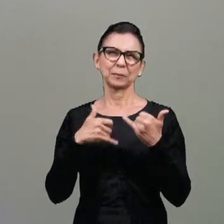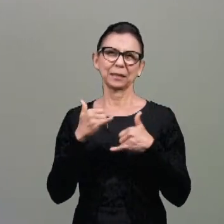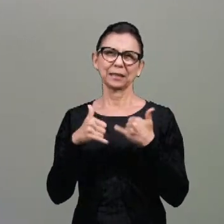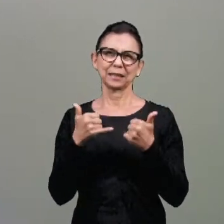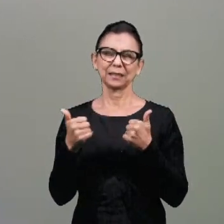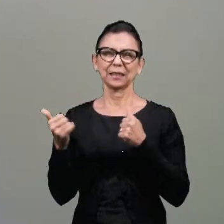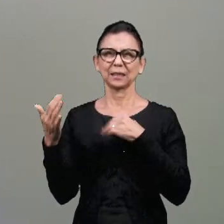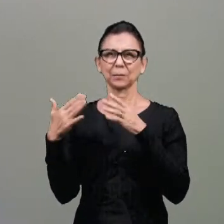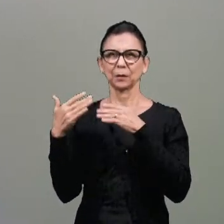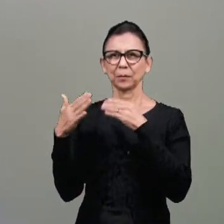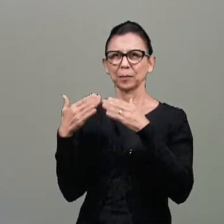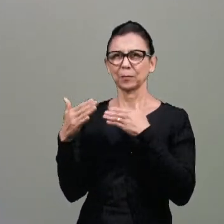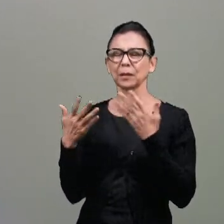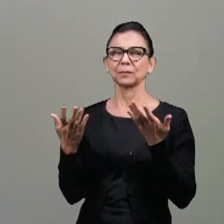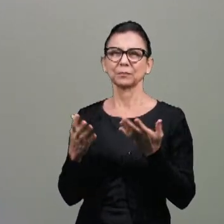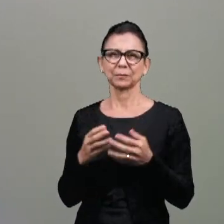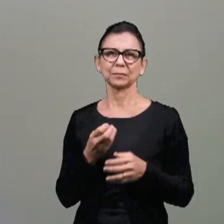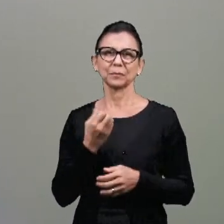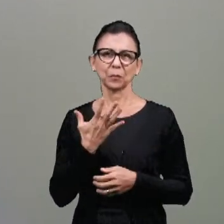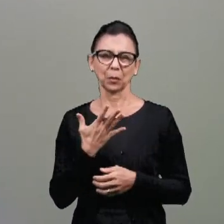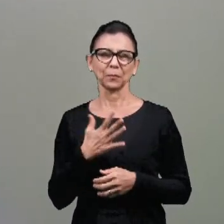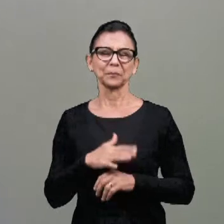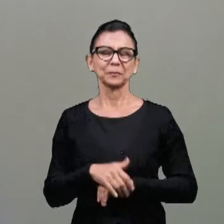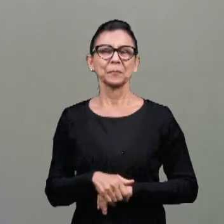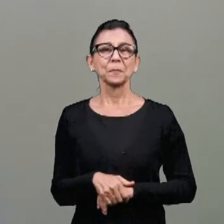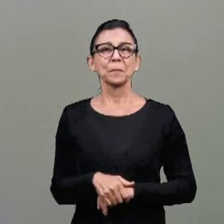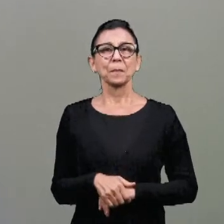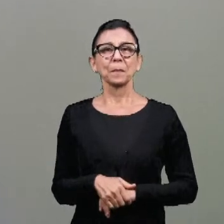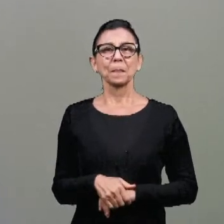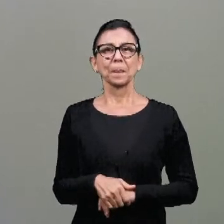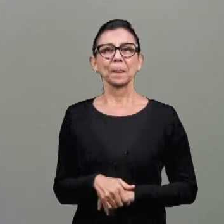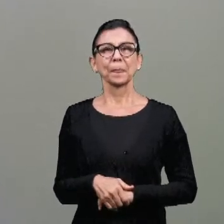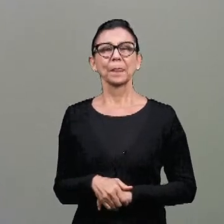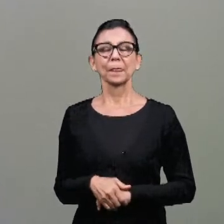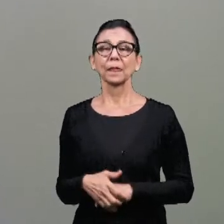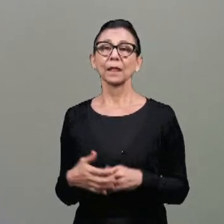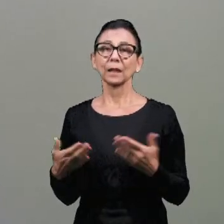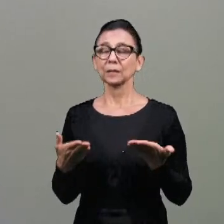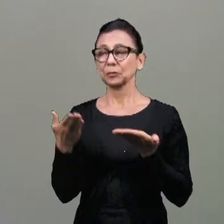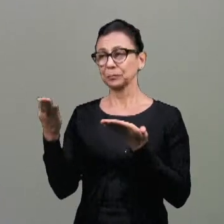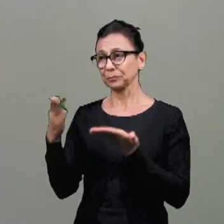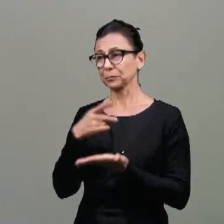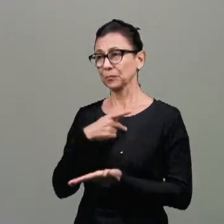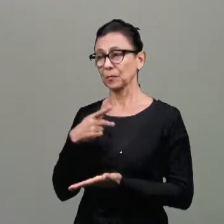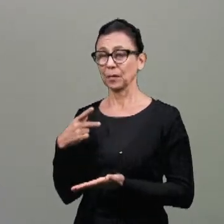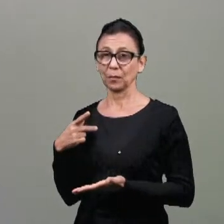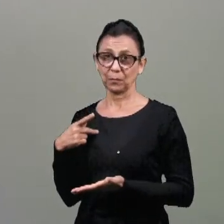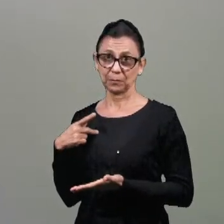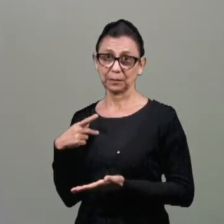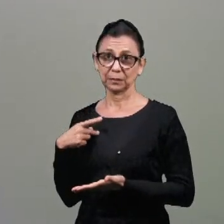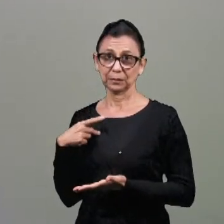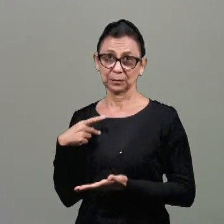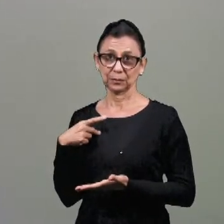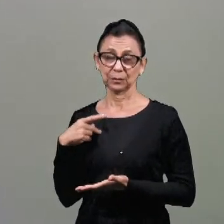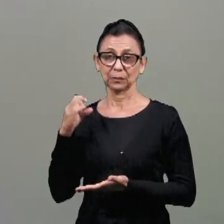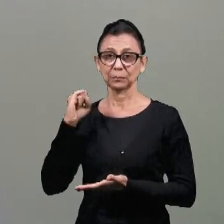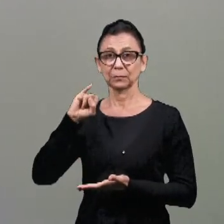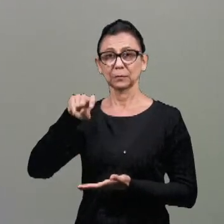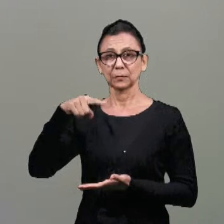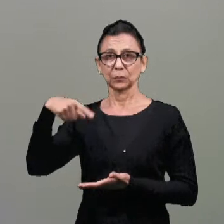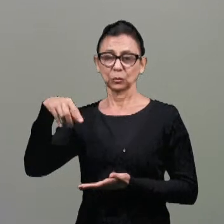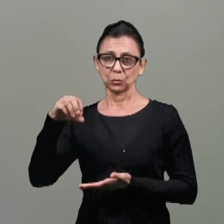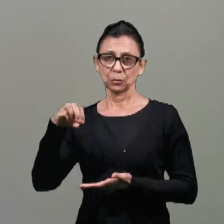gostosa, um bate-papo gostoso que a gente tem aqui. E o pastor João da Mata, que já inclusive trabalhou no presbitério por